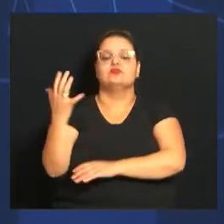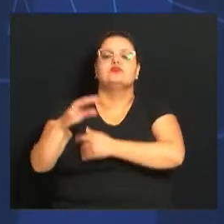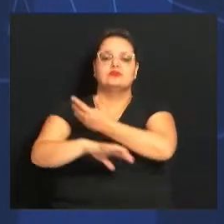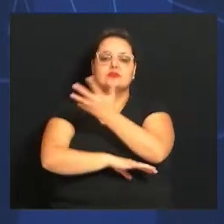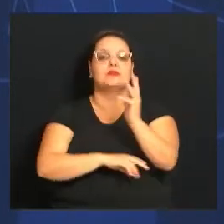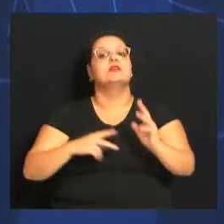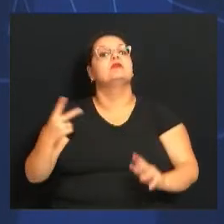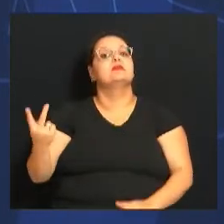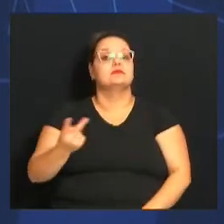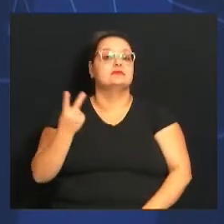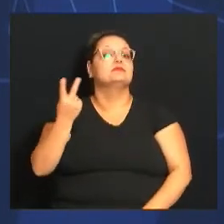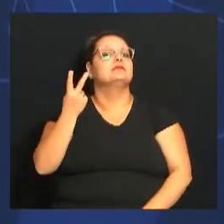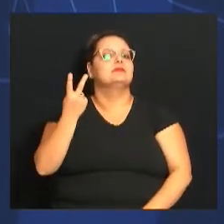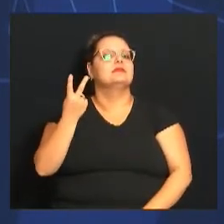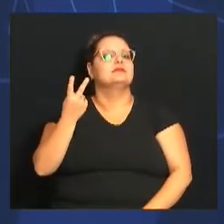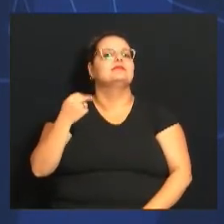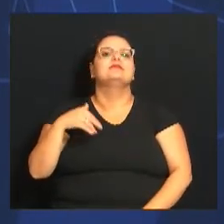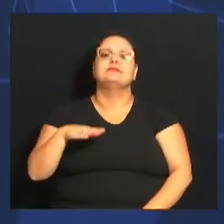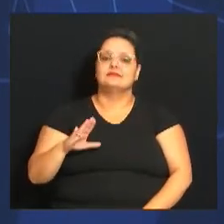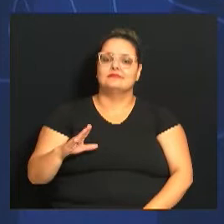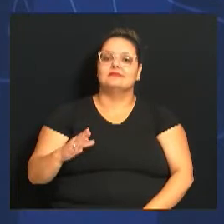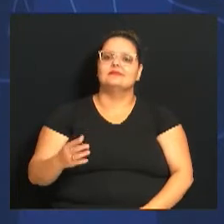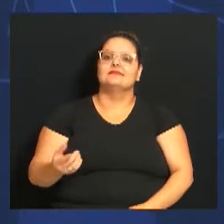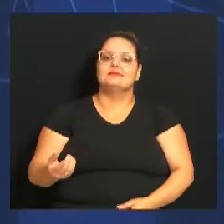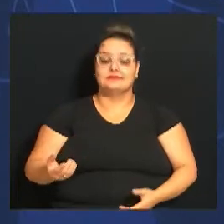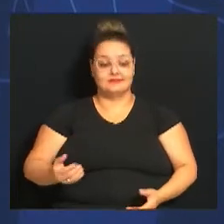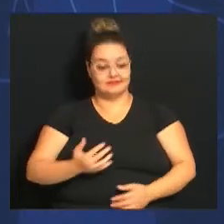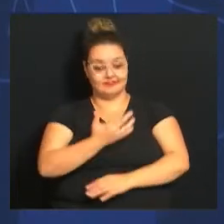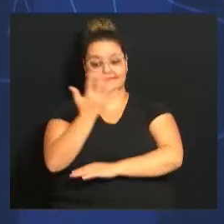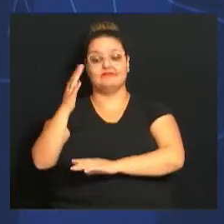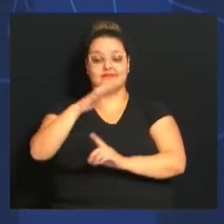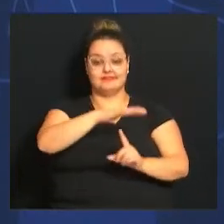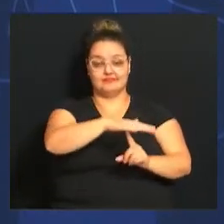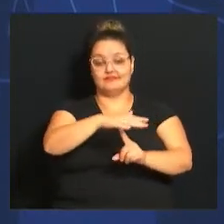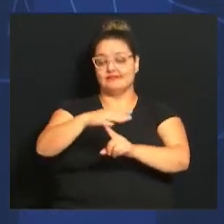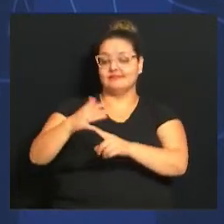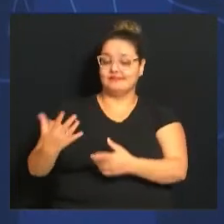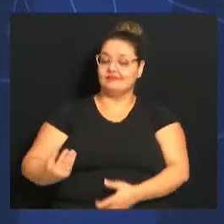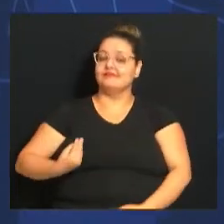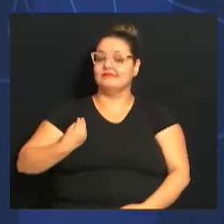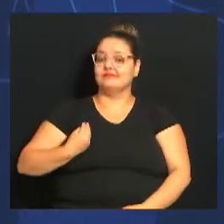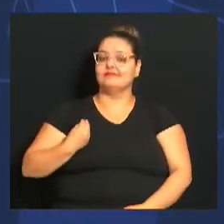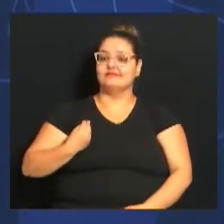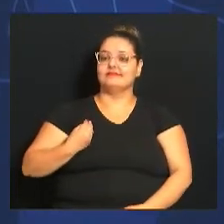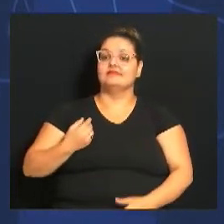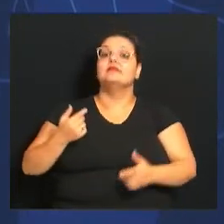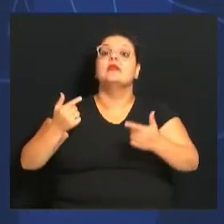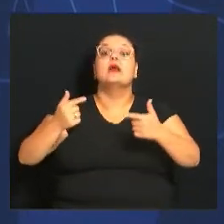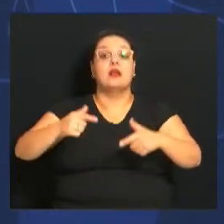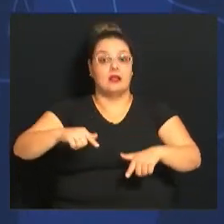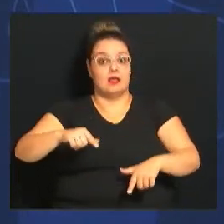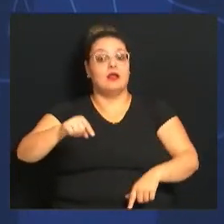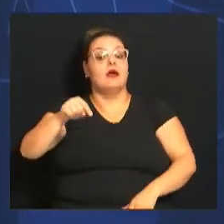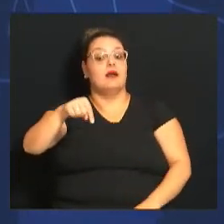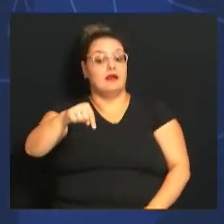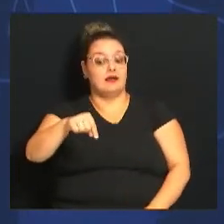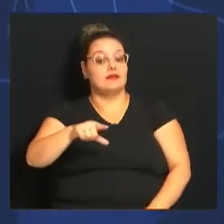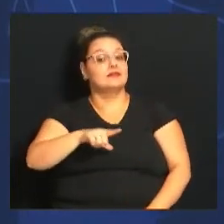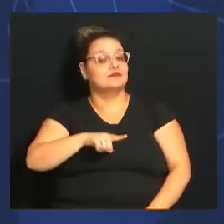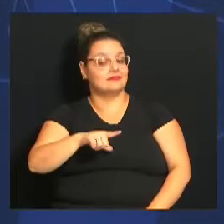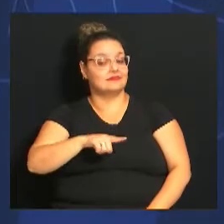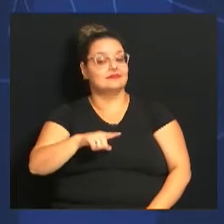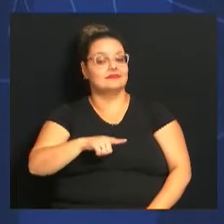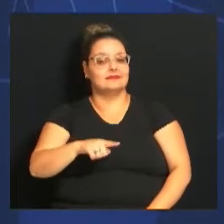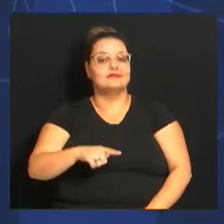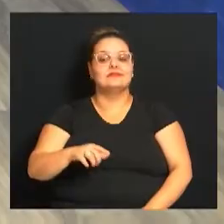valorizar ainda mais a riqueza da natureza presente no nosso mundo. Esse lugar existe aqui na cidade de Campinas